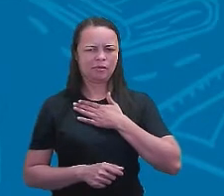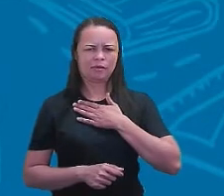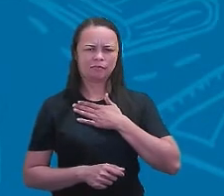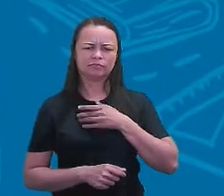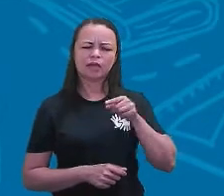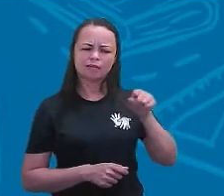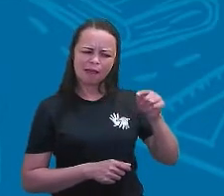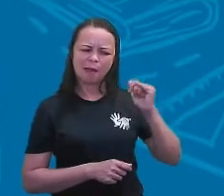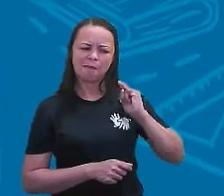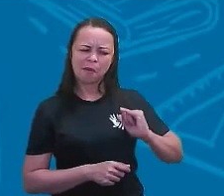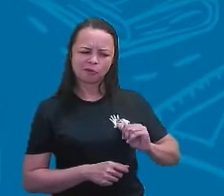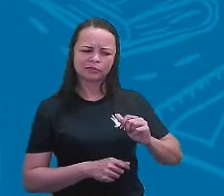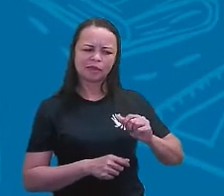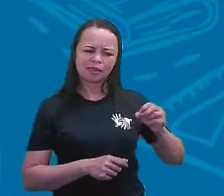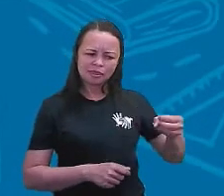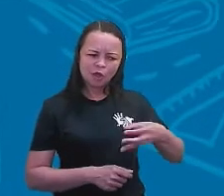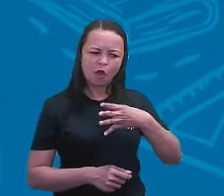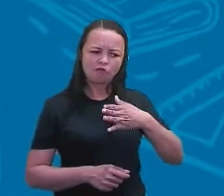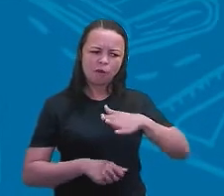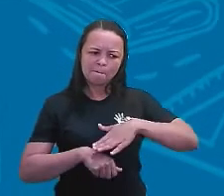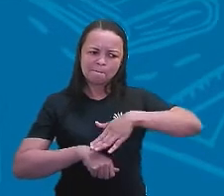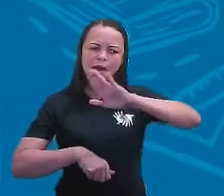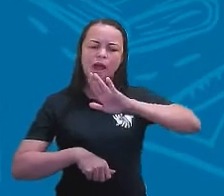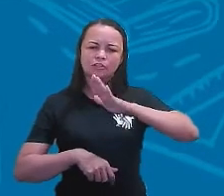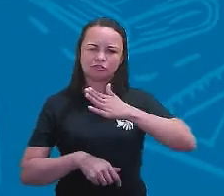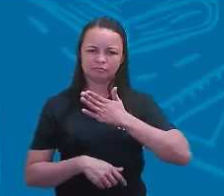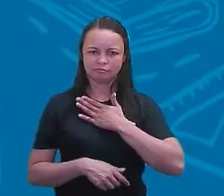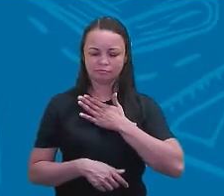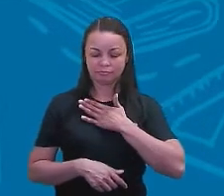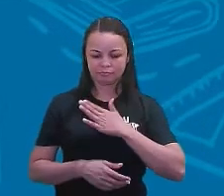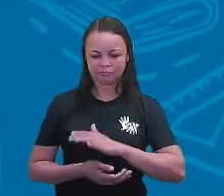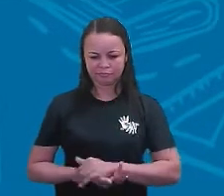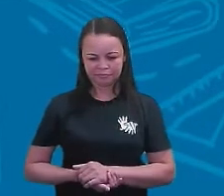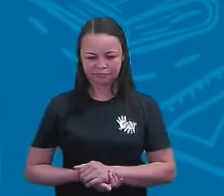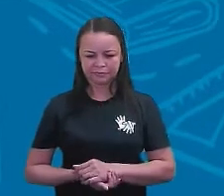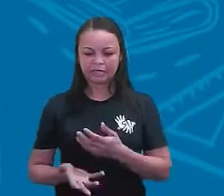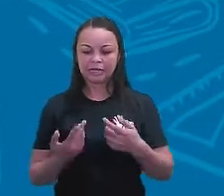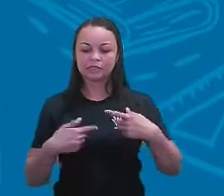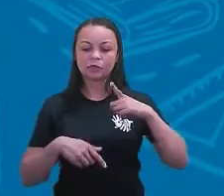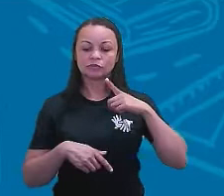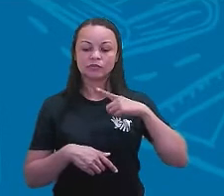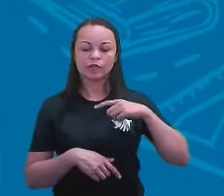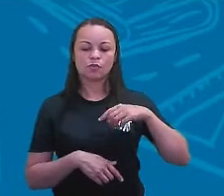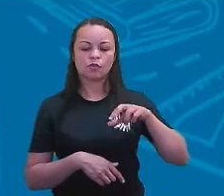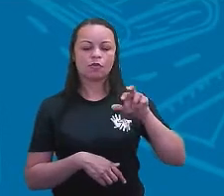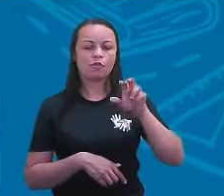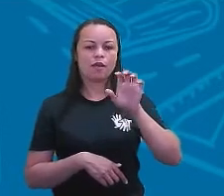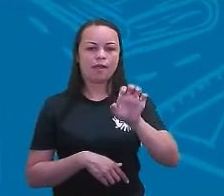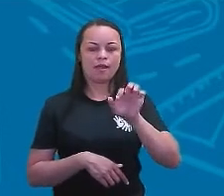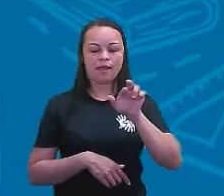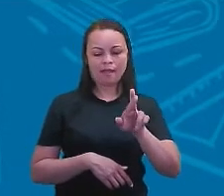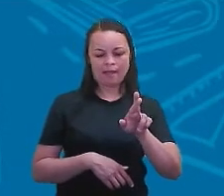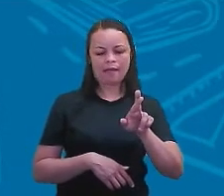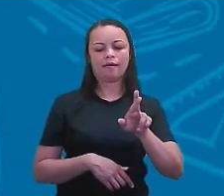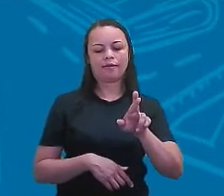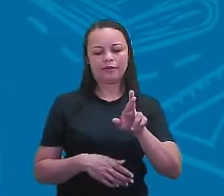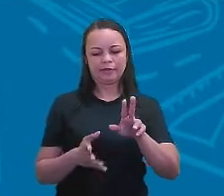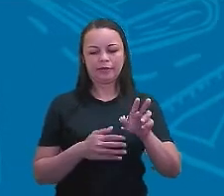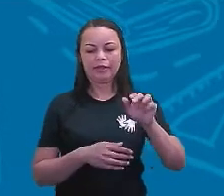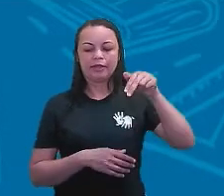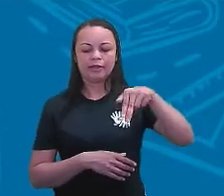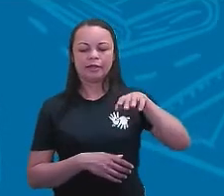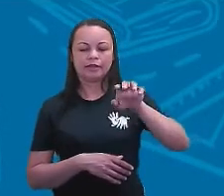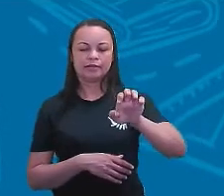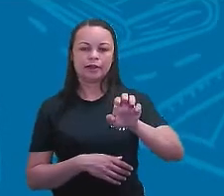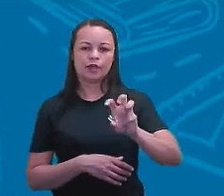aí quando a gente coloca no comparativo de superioridade, a gente acrescenta o ER. Então, newer, them, palavrinha aí,